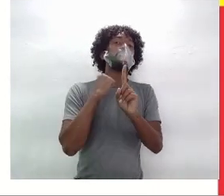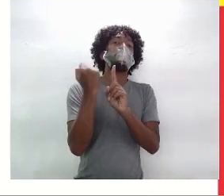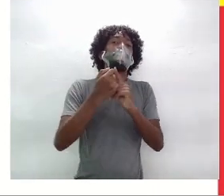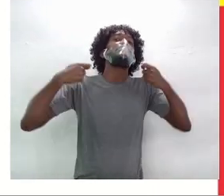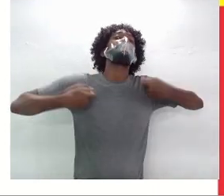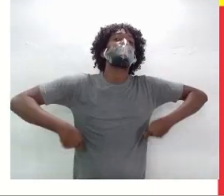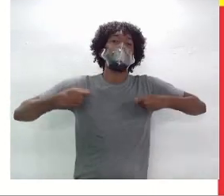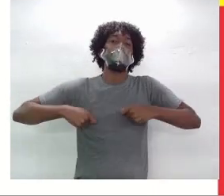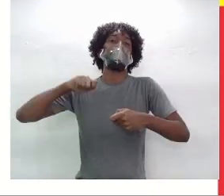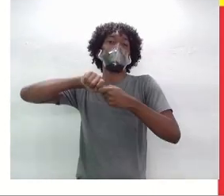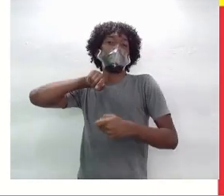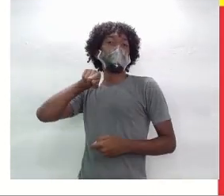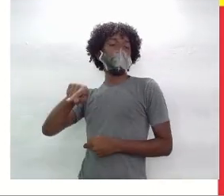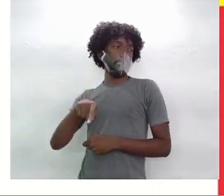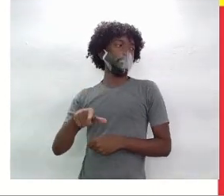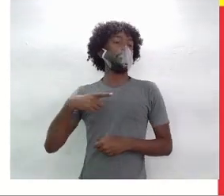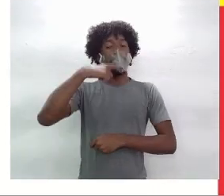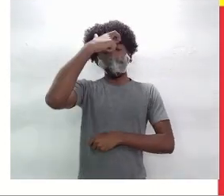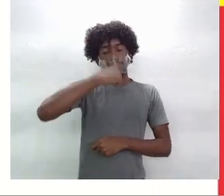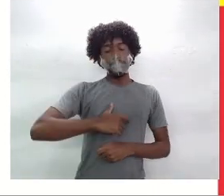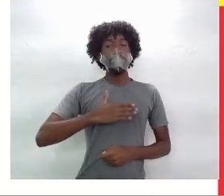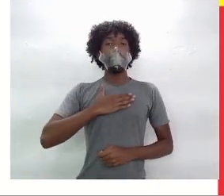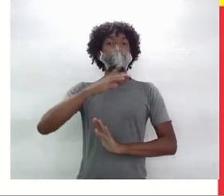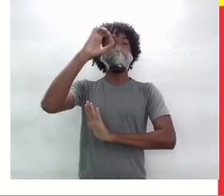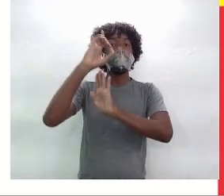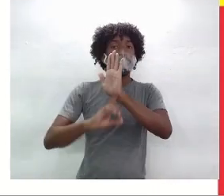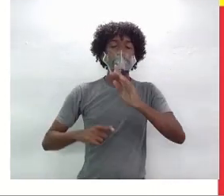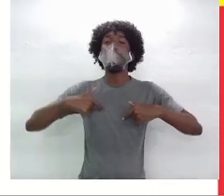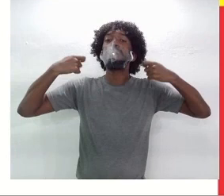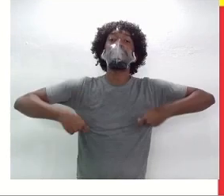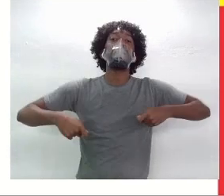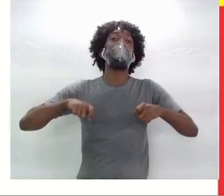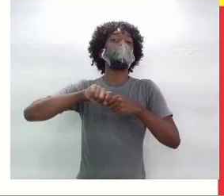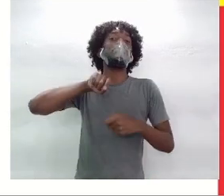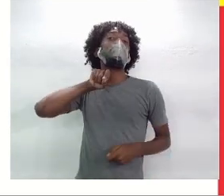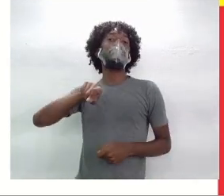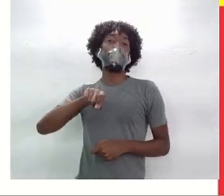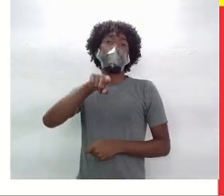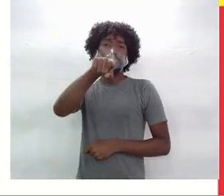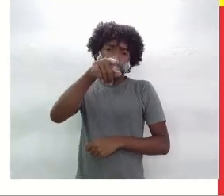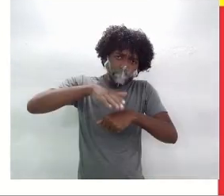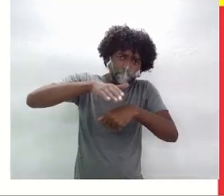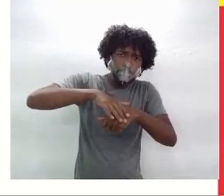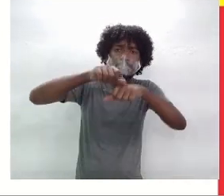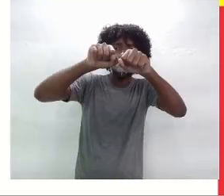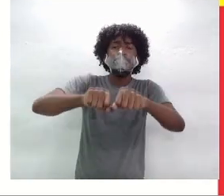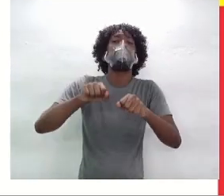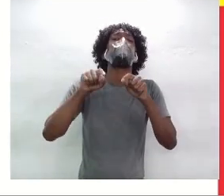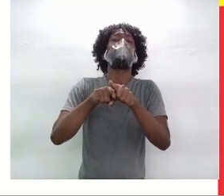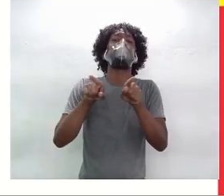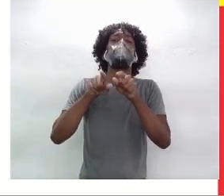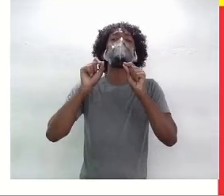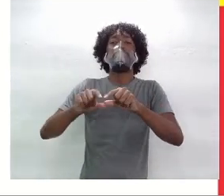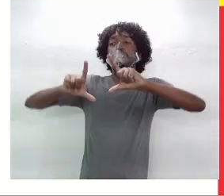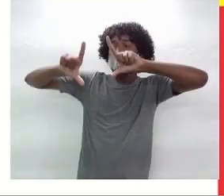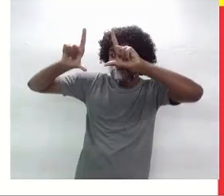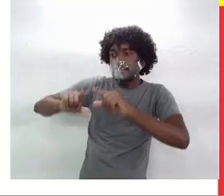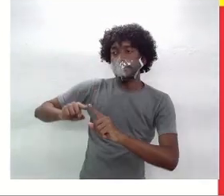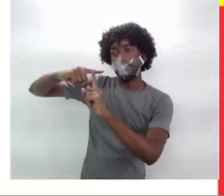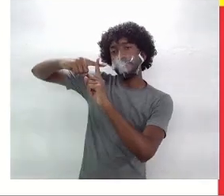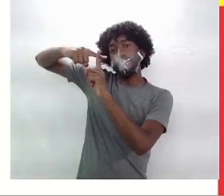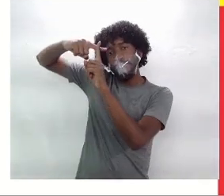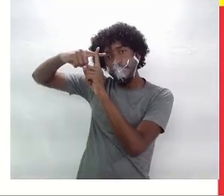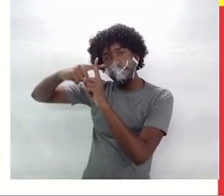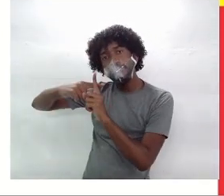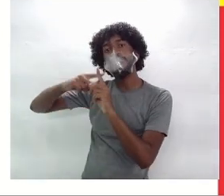deve exercer, o seu direito, o seu dever. O que você pode fazer para reduzir a